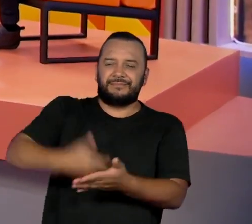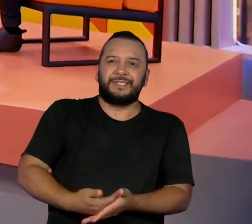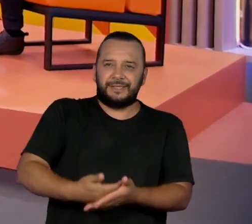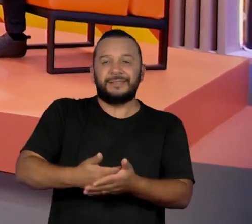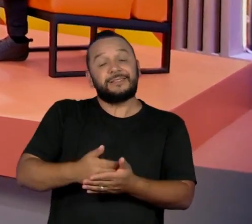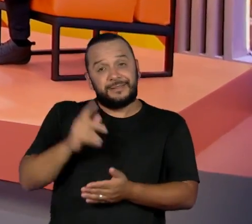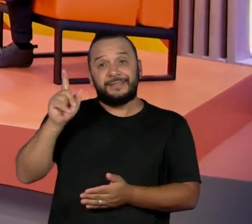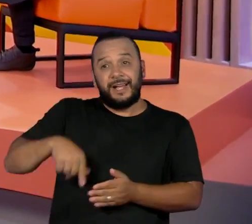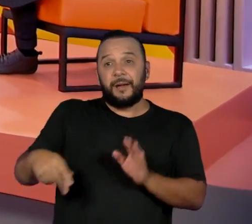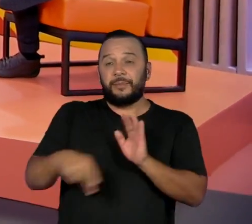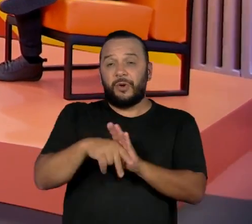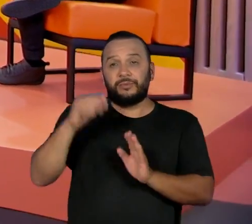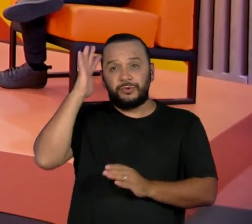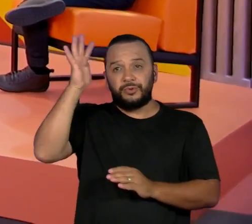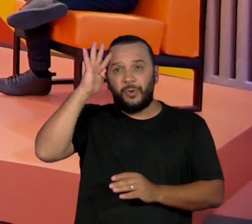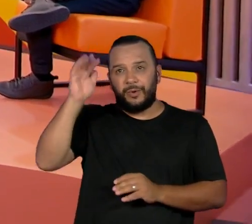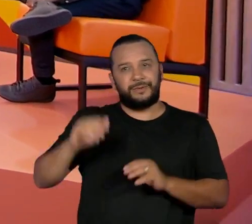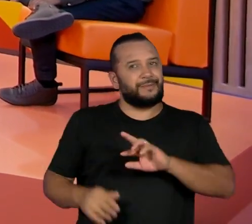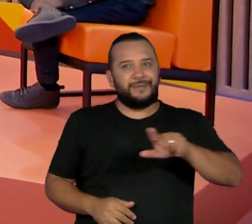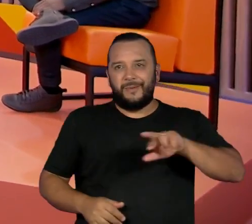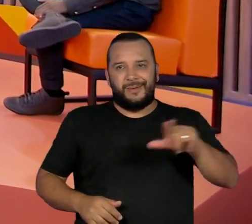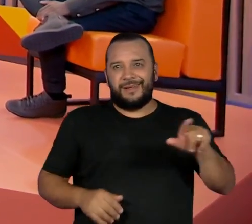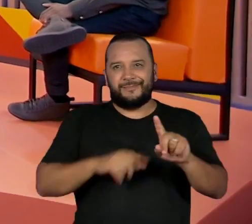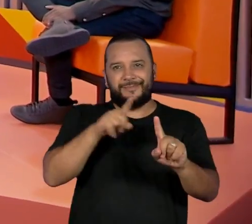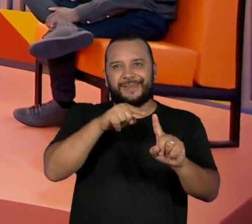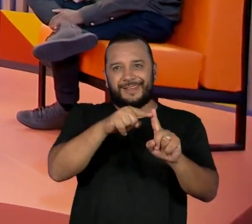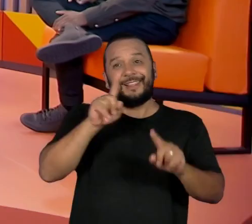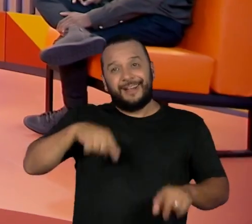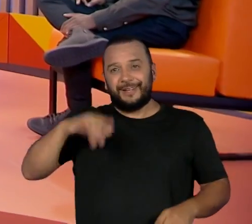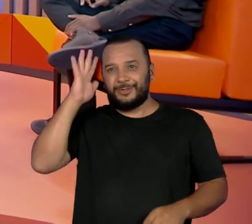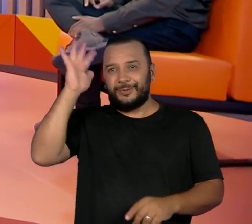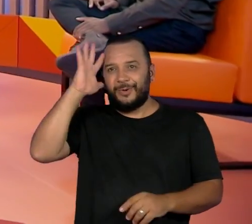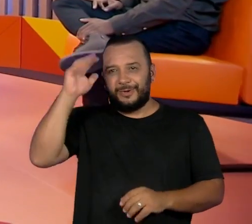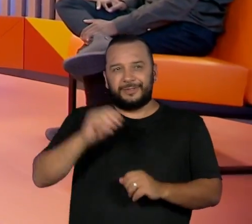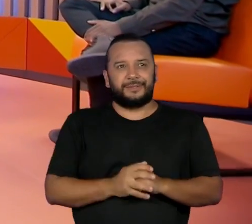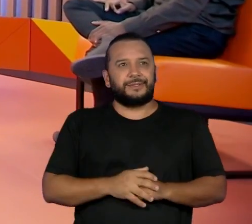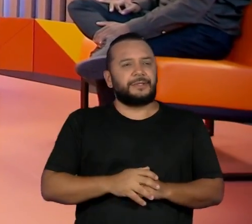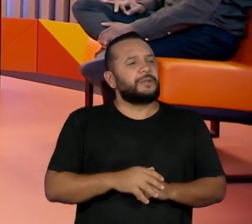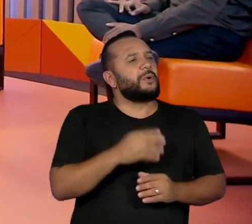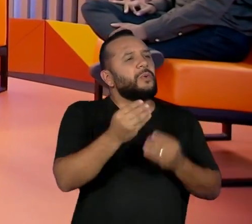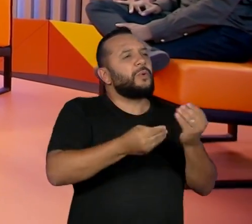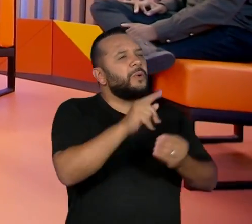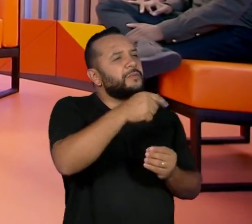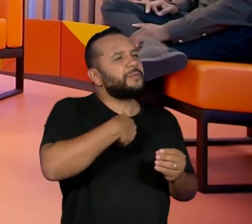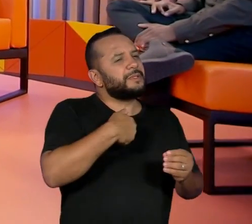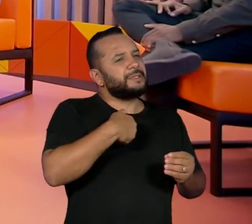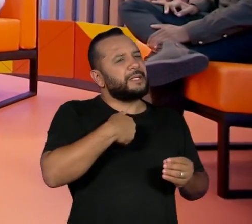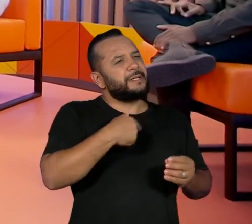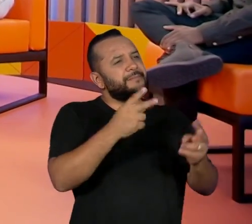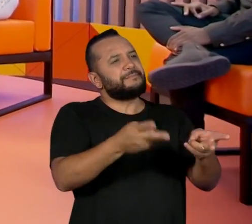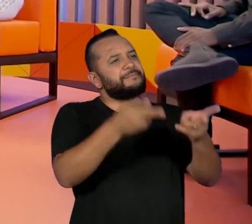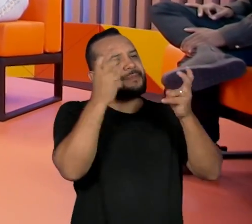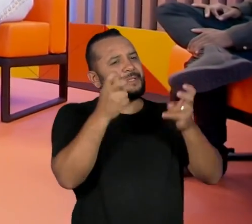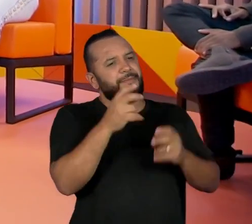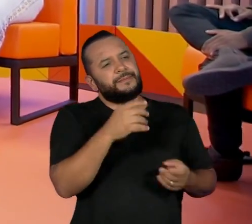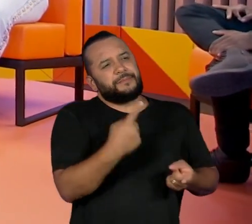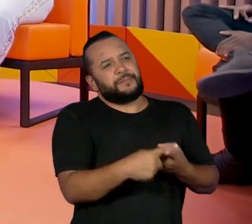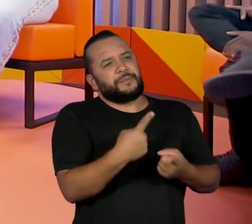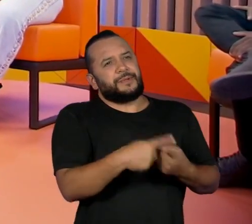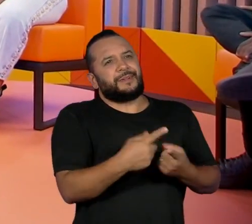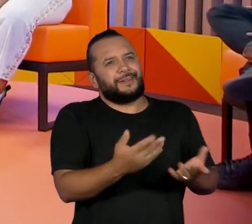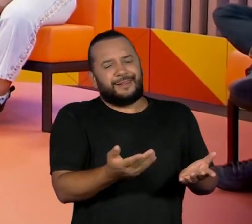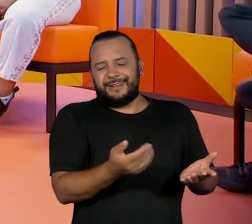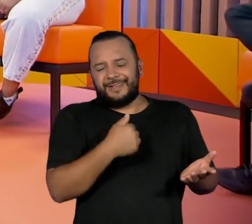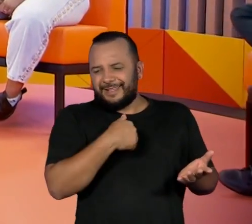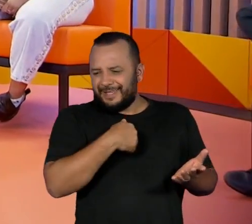e não metas e que eu estava trabalhando. E quando que veio a virada de chave, assim? Como é que você descobriu? Porque agora até eu buguei aqui. Eu fiquei pensando,